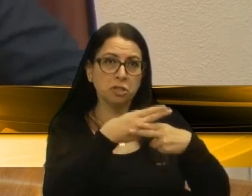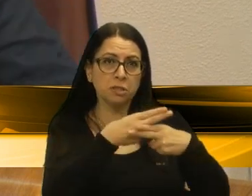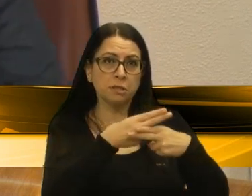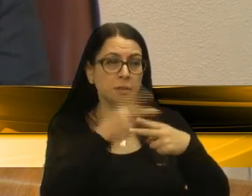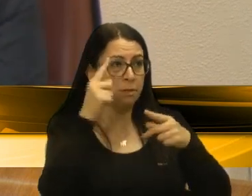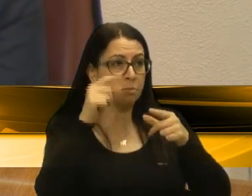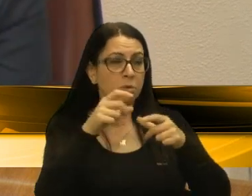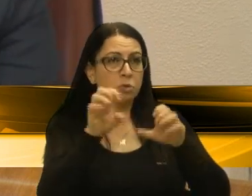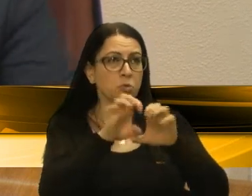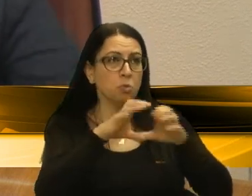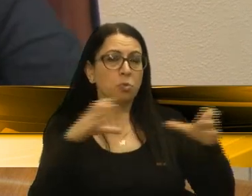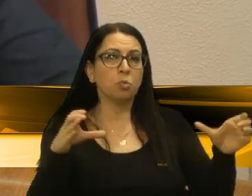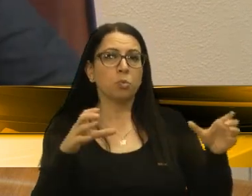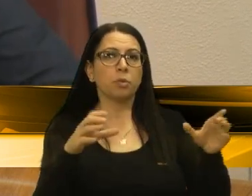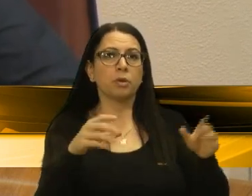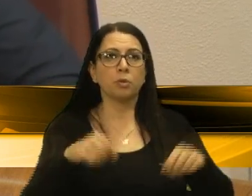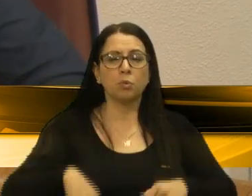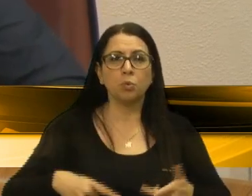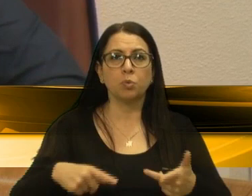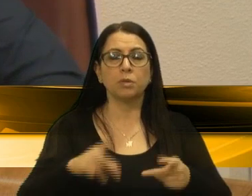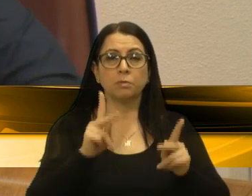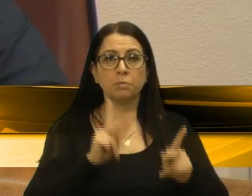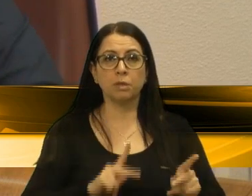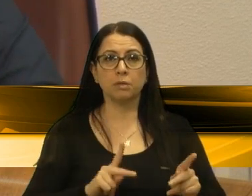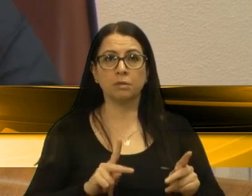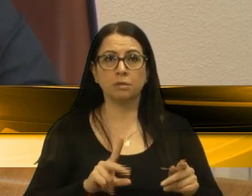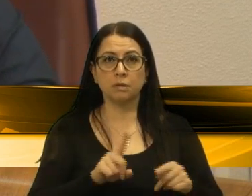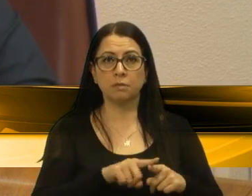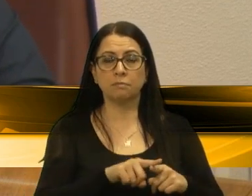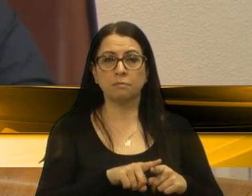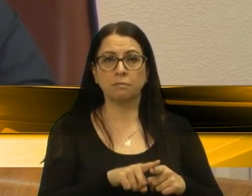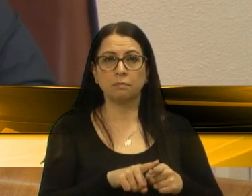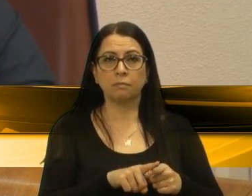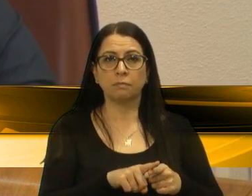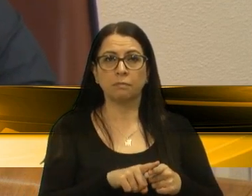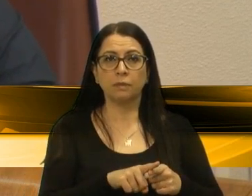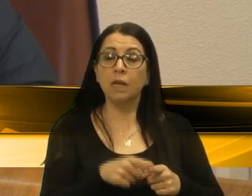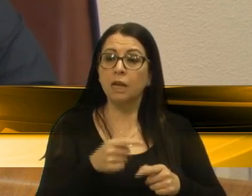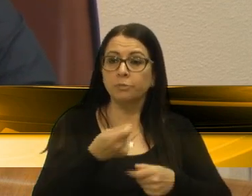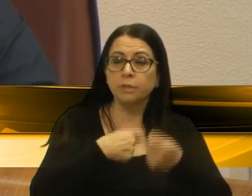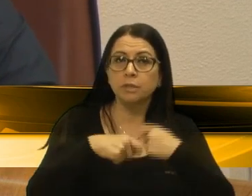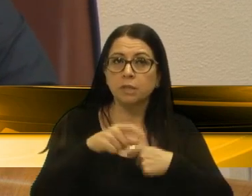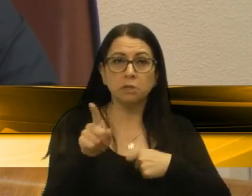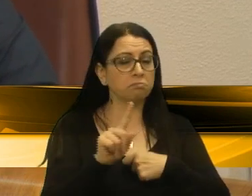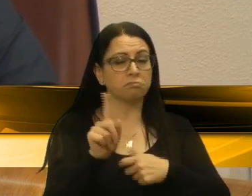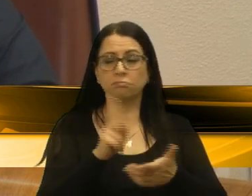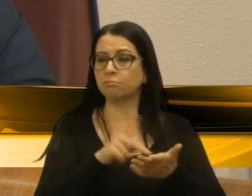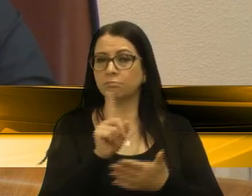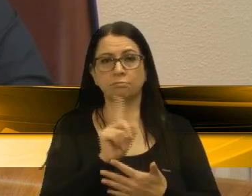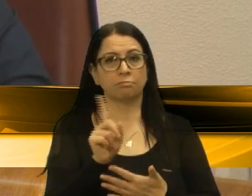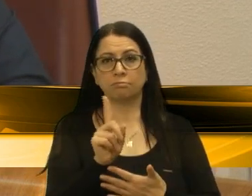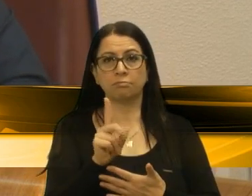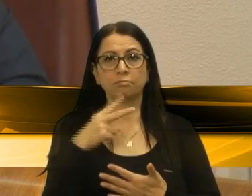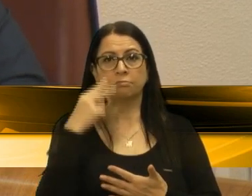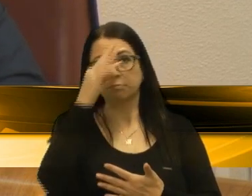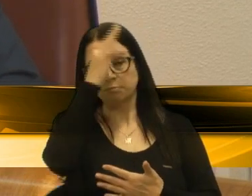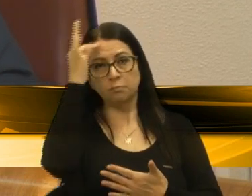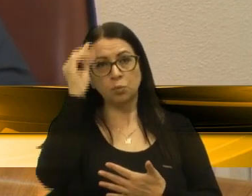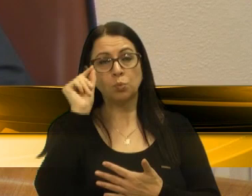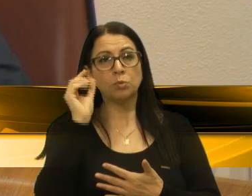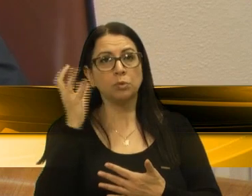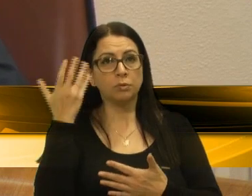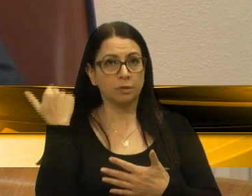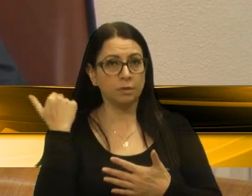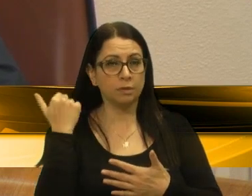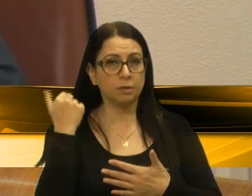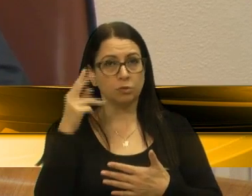sem resposta no dia de hoje. A respeito da Lava Jato, vereador Frisso, preciso lhe informar o seguinte: em